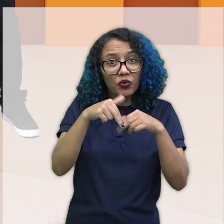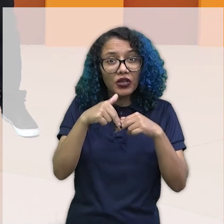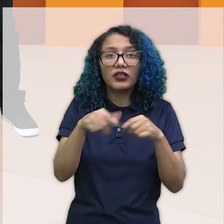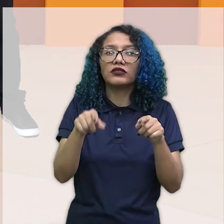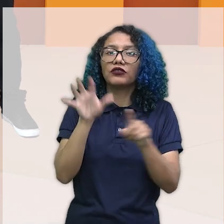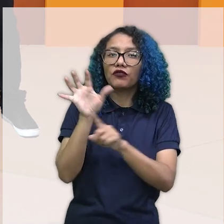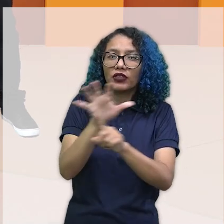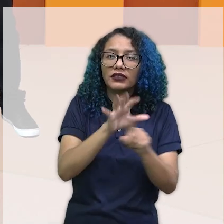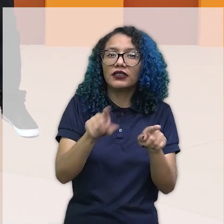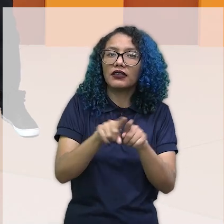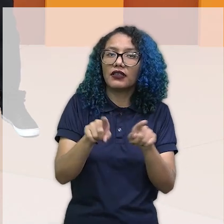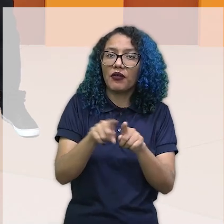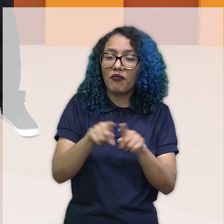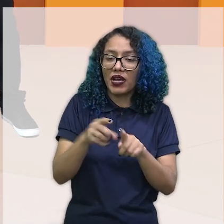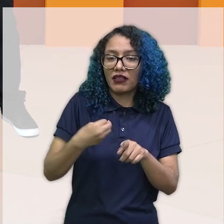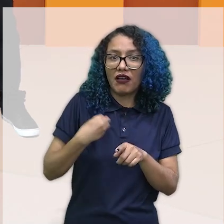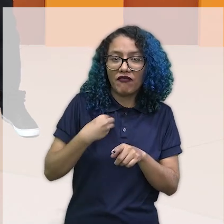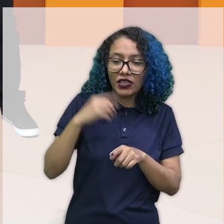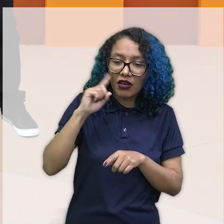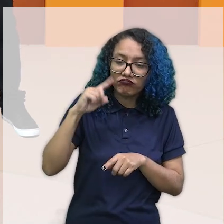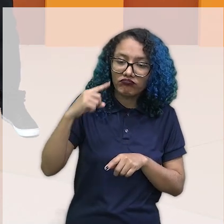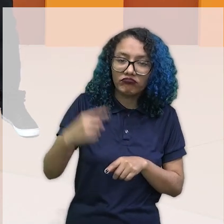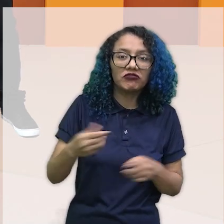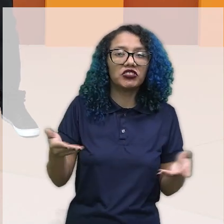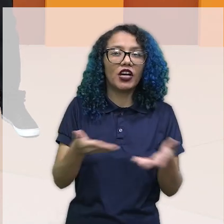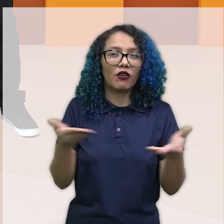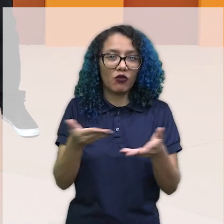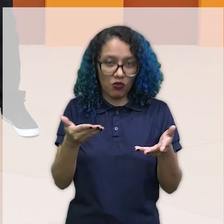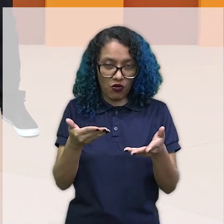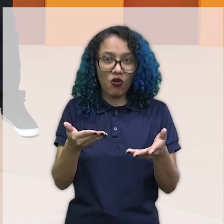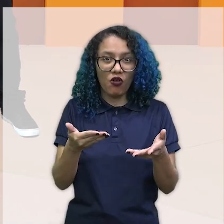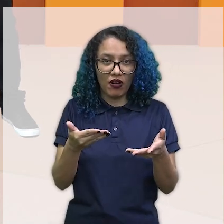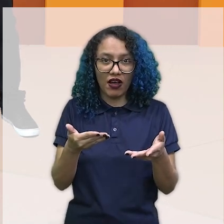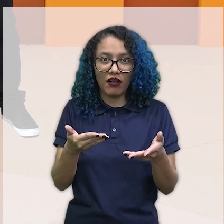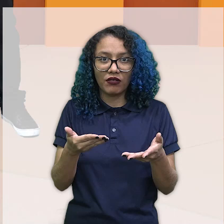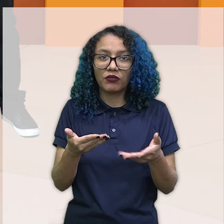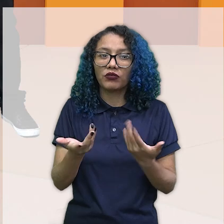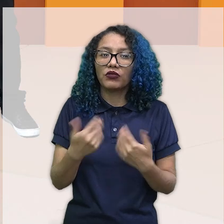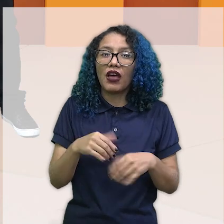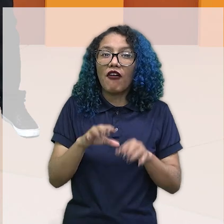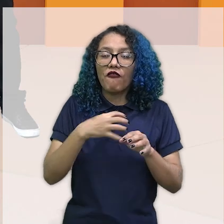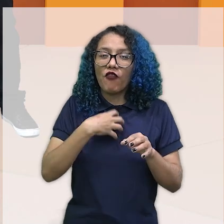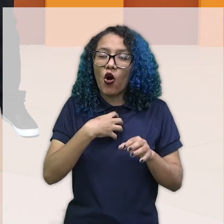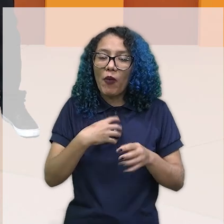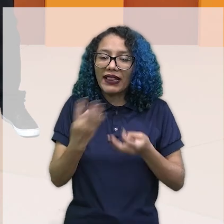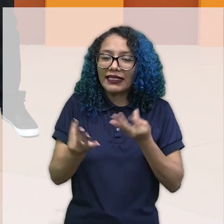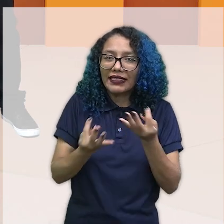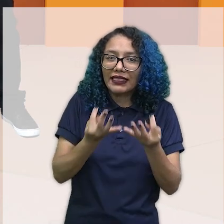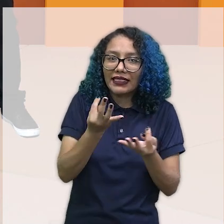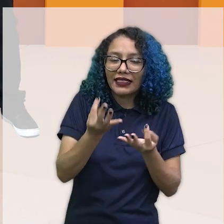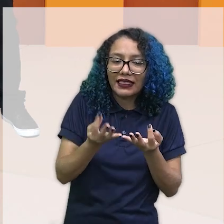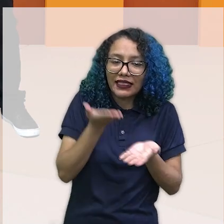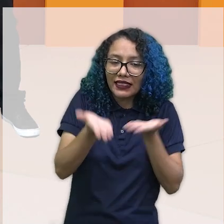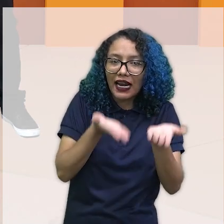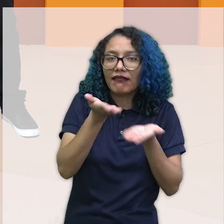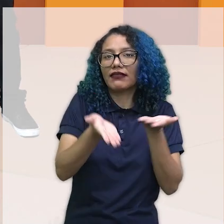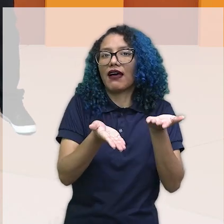pessoas são tratadas assim. Então, olha só o problema, né, que nós estamos levantando